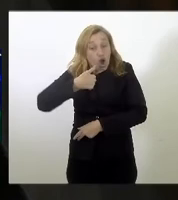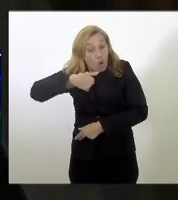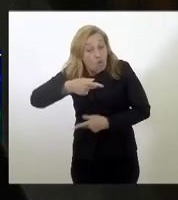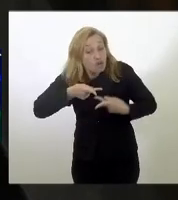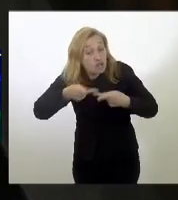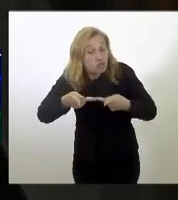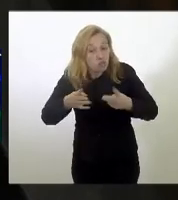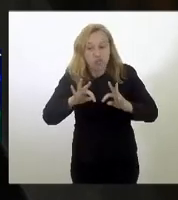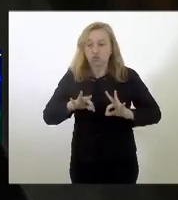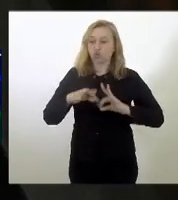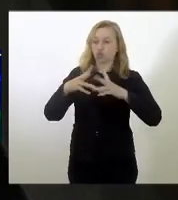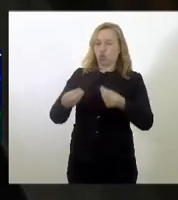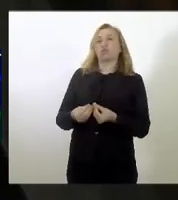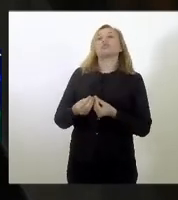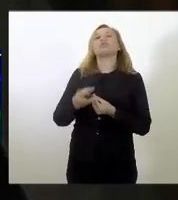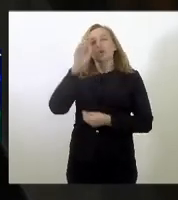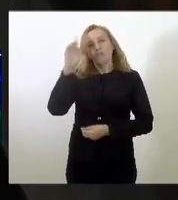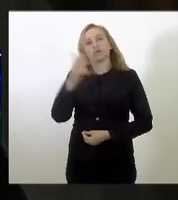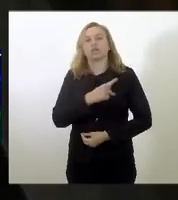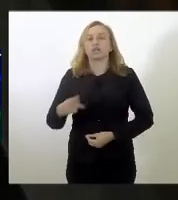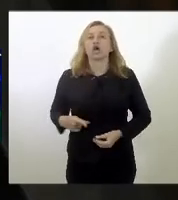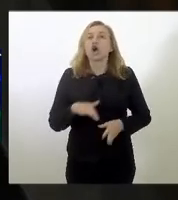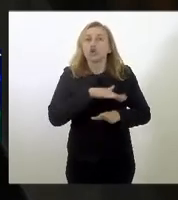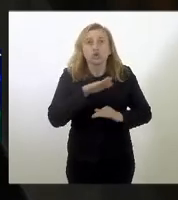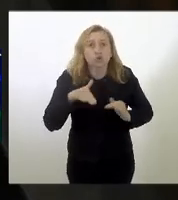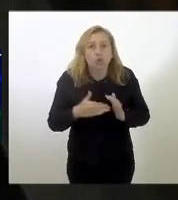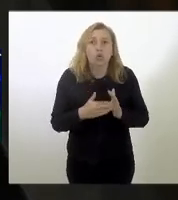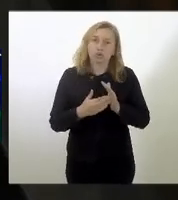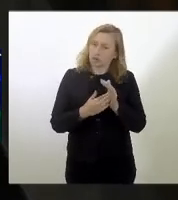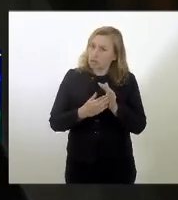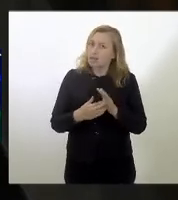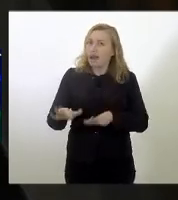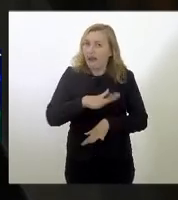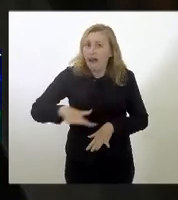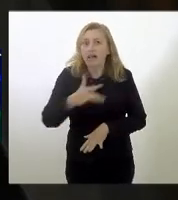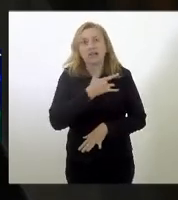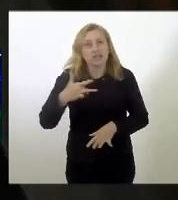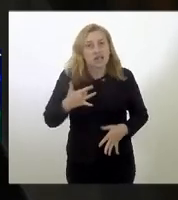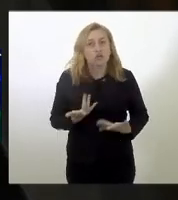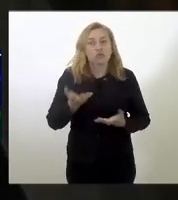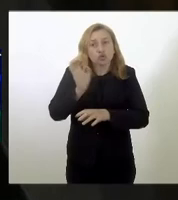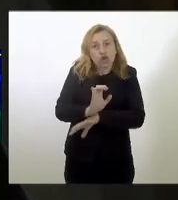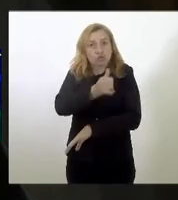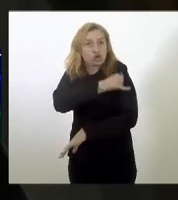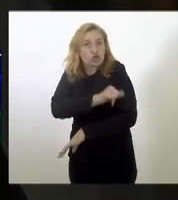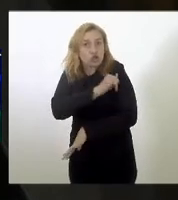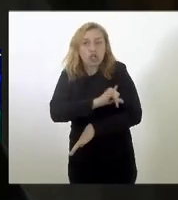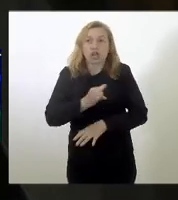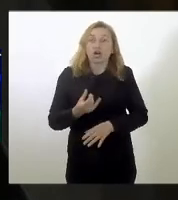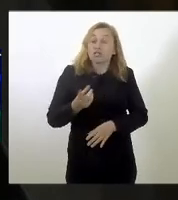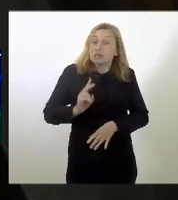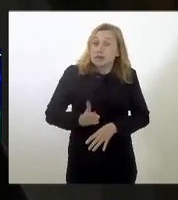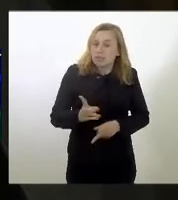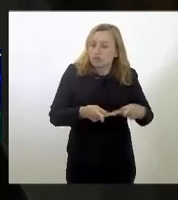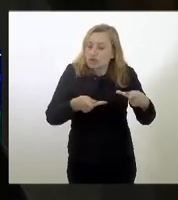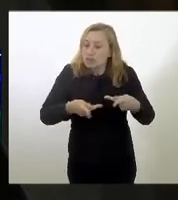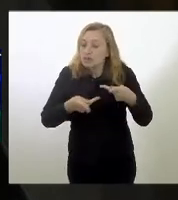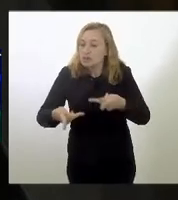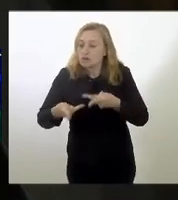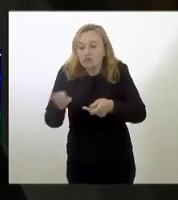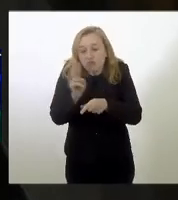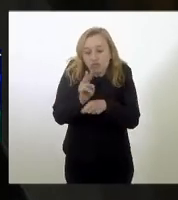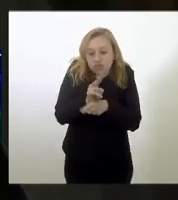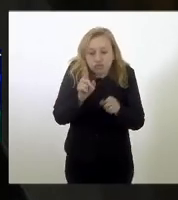presidente. Eu vou em todas. Todas as unidades de saúde do estado do Rio de Janeiro me farei presente para